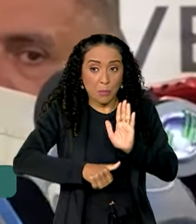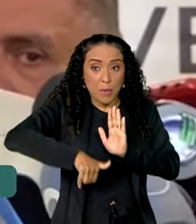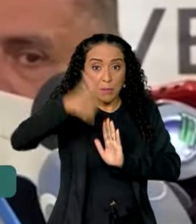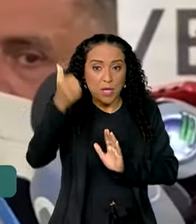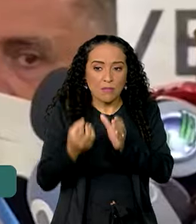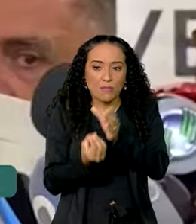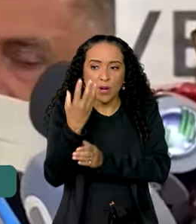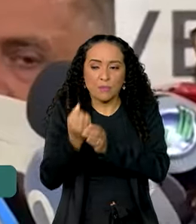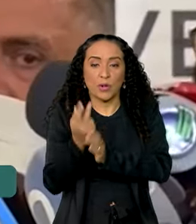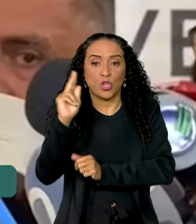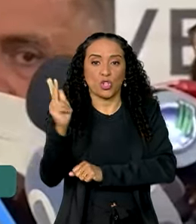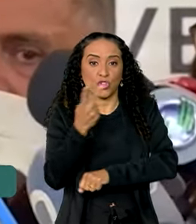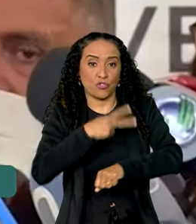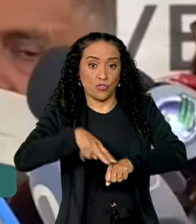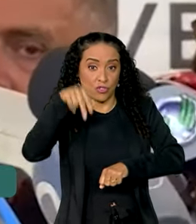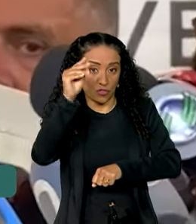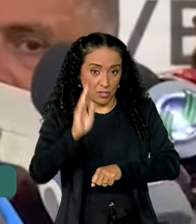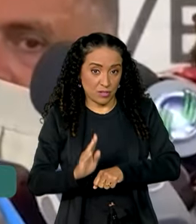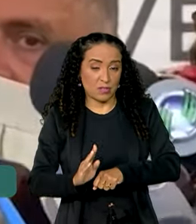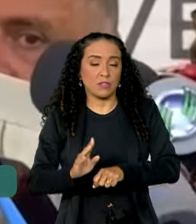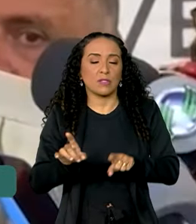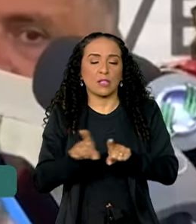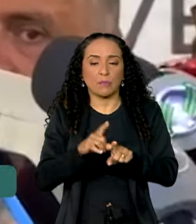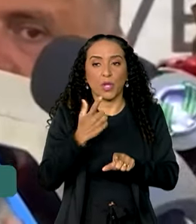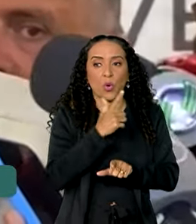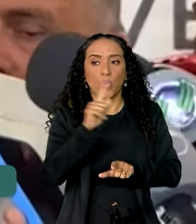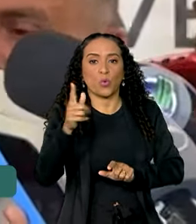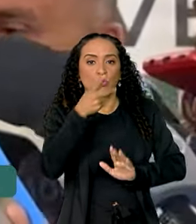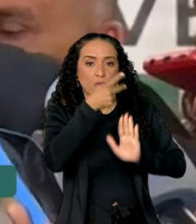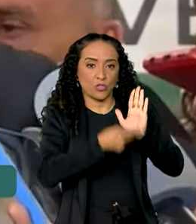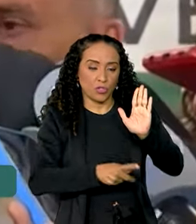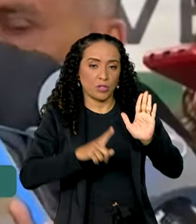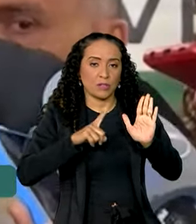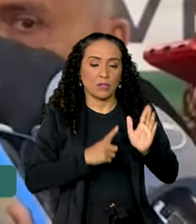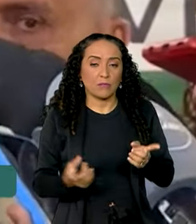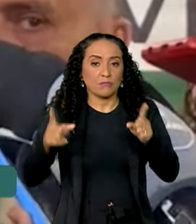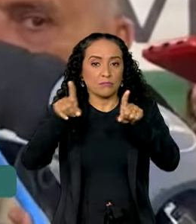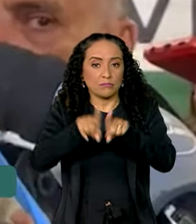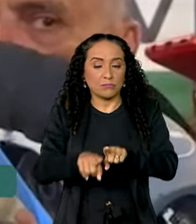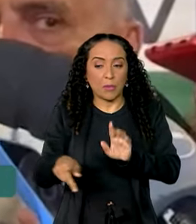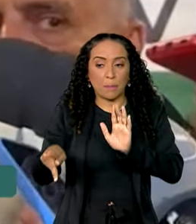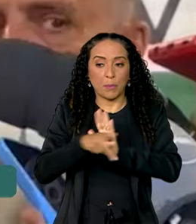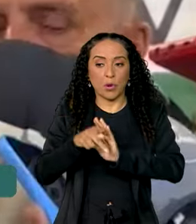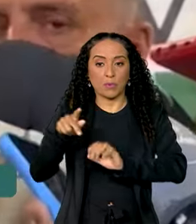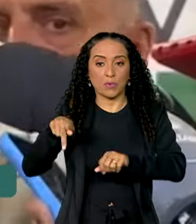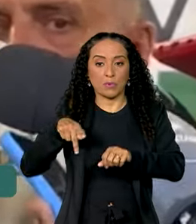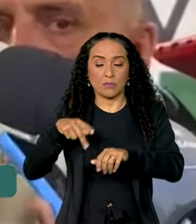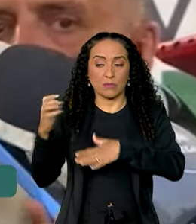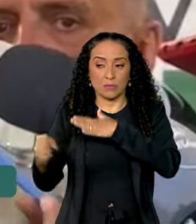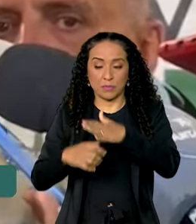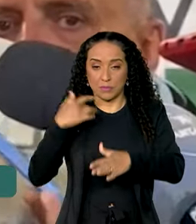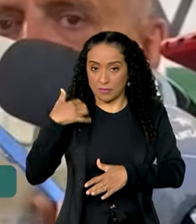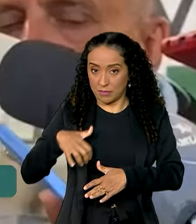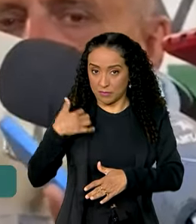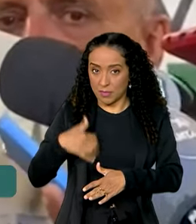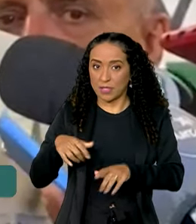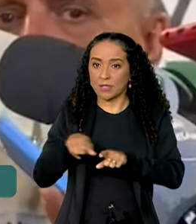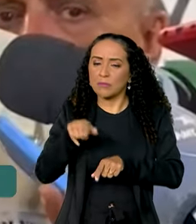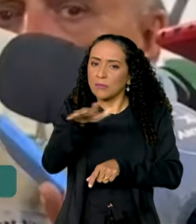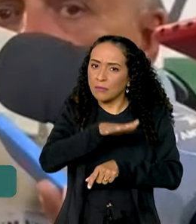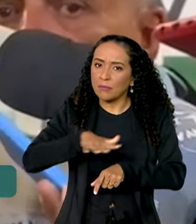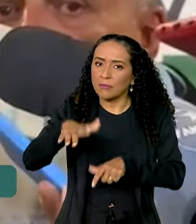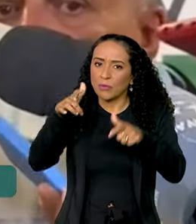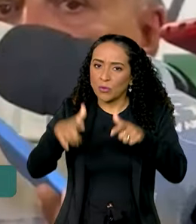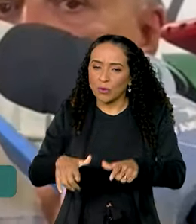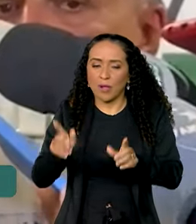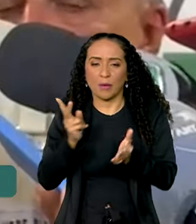de hidrogênio Verde no país tem também um outro projeto com a parceira espanhola também na região do Paranaíba tem